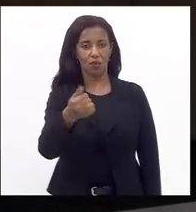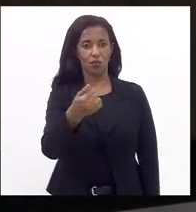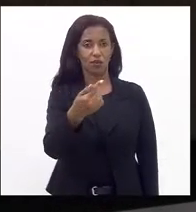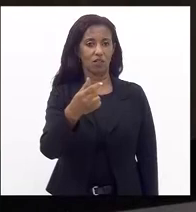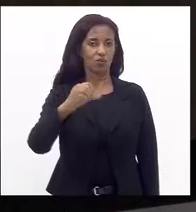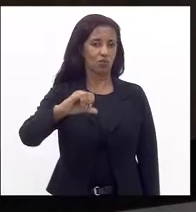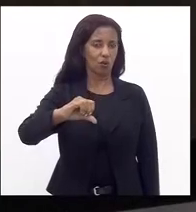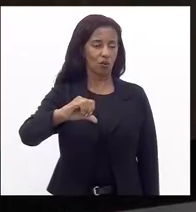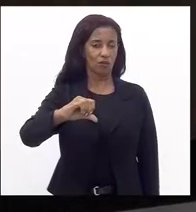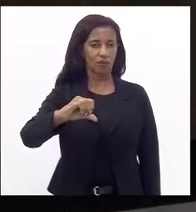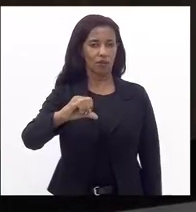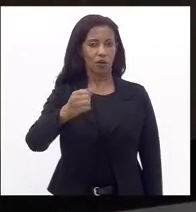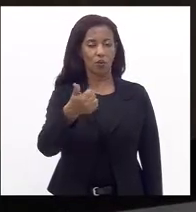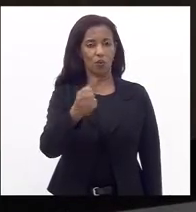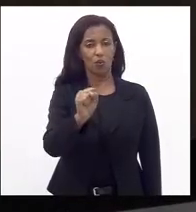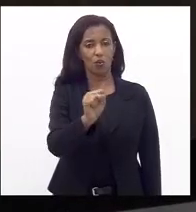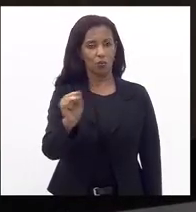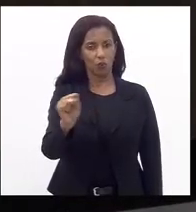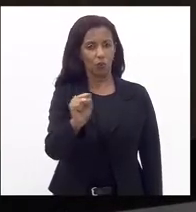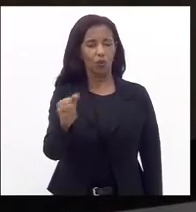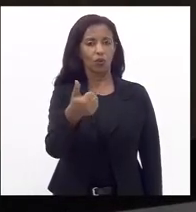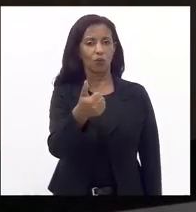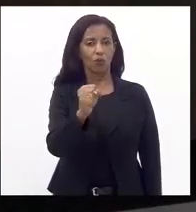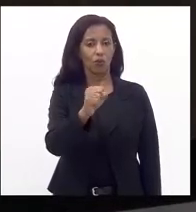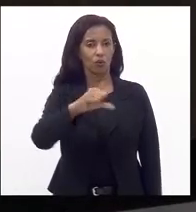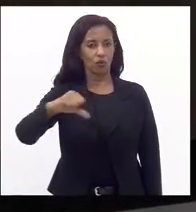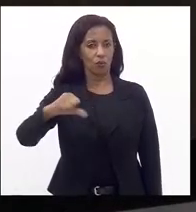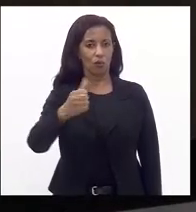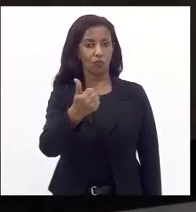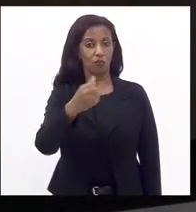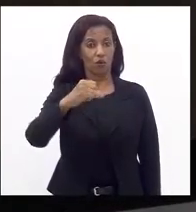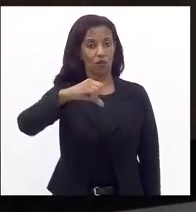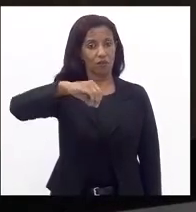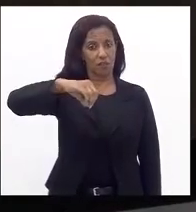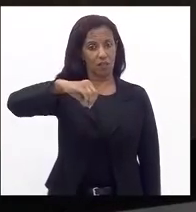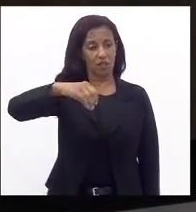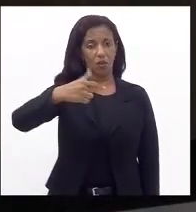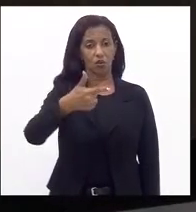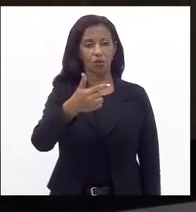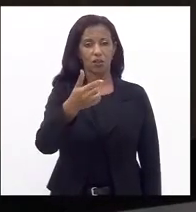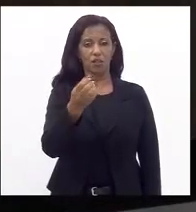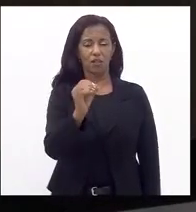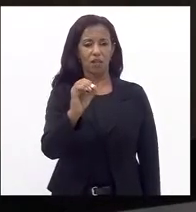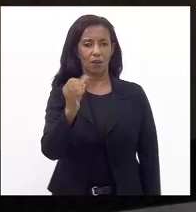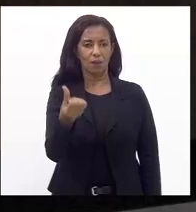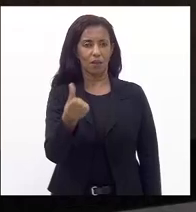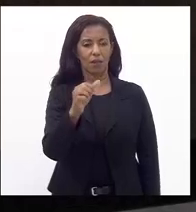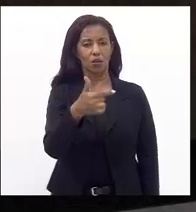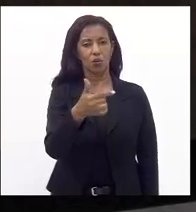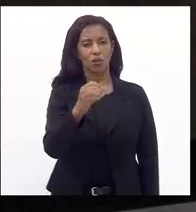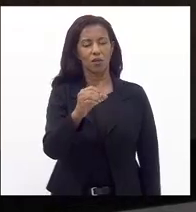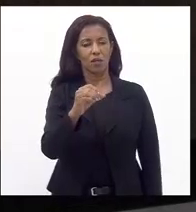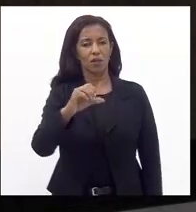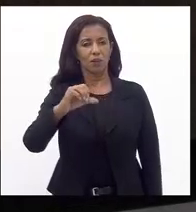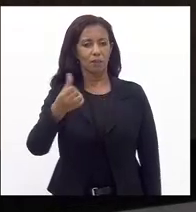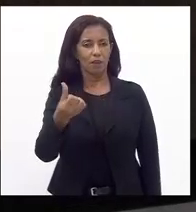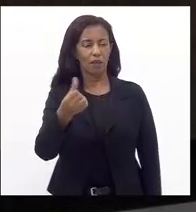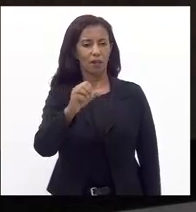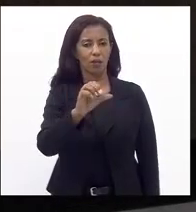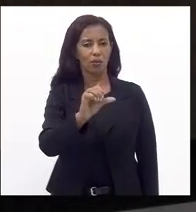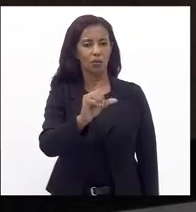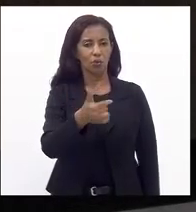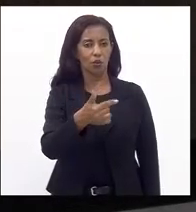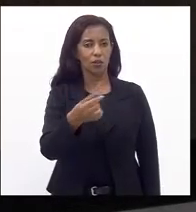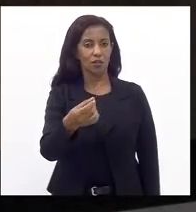e 78 1889-9 1260 2007 2008 2009